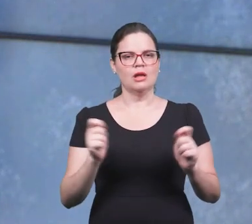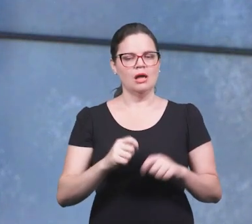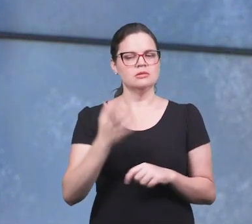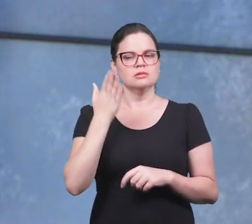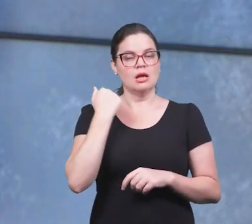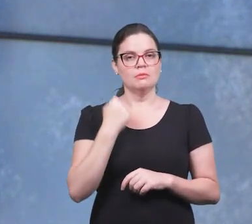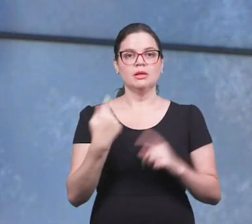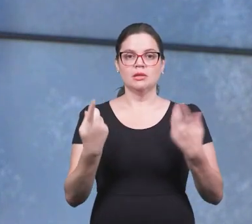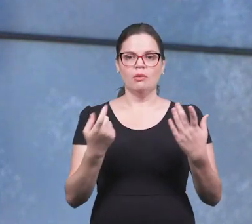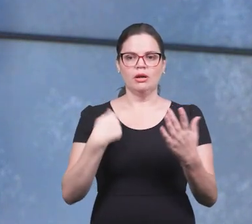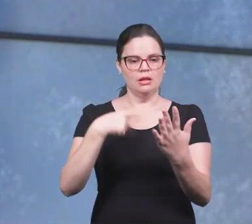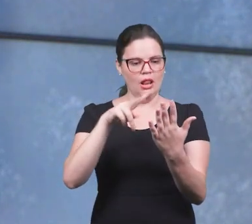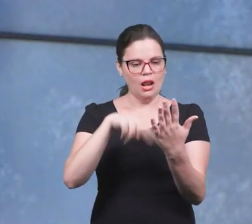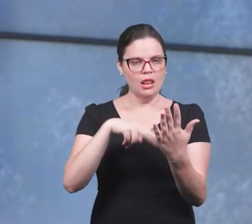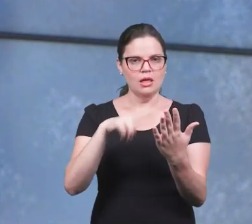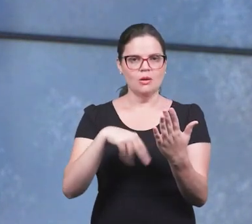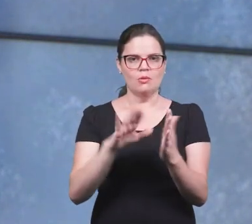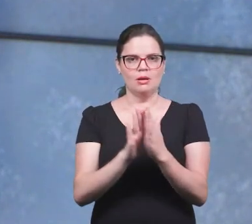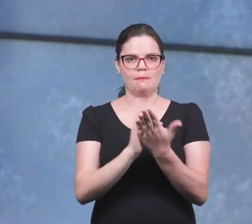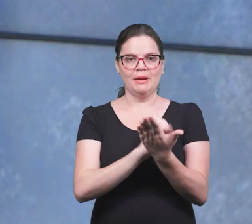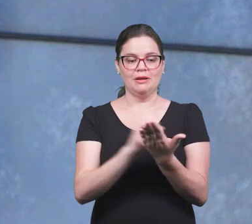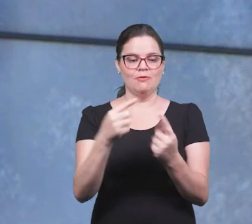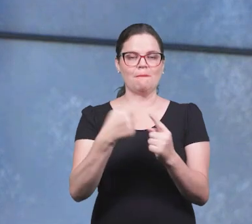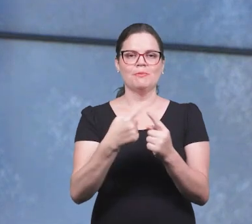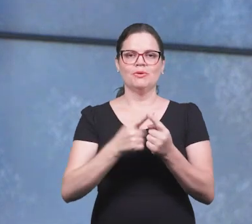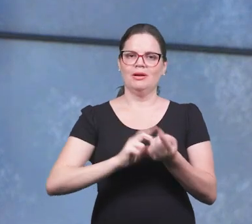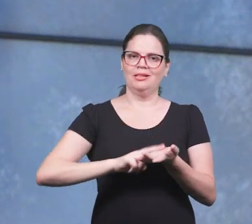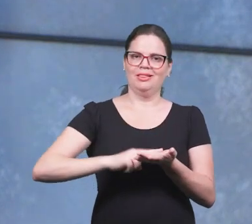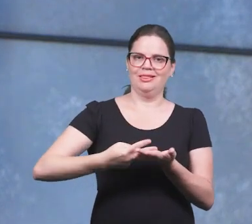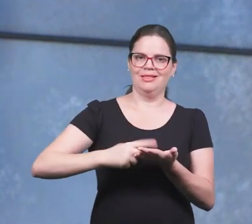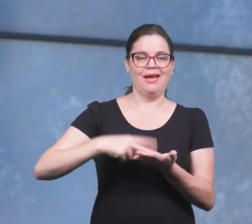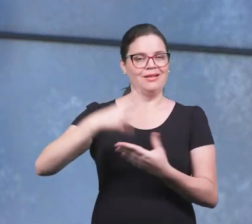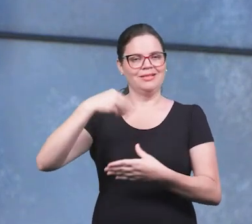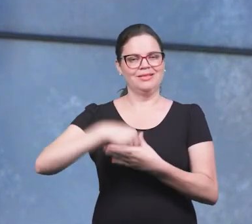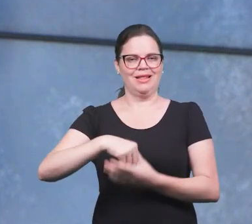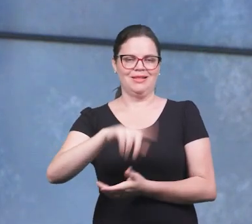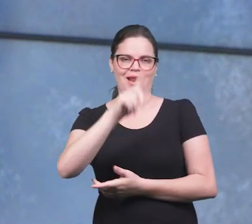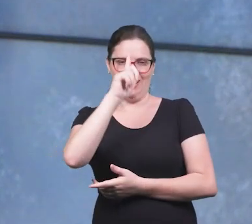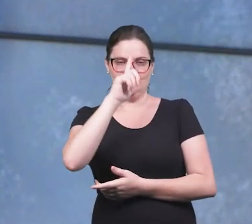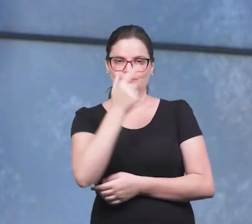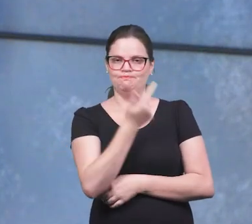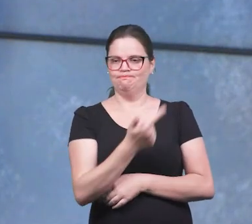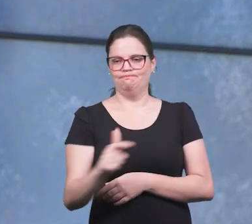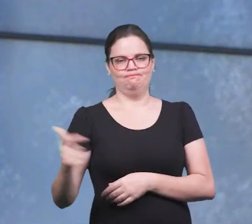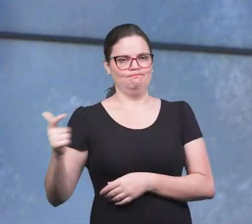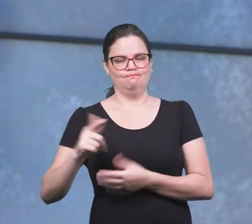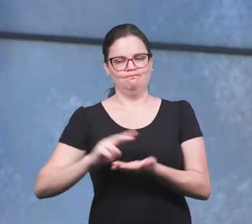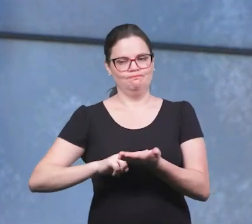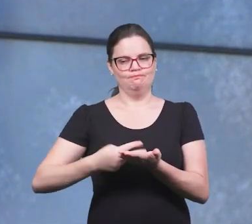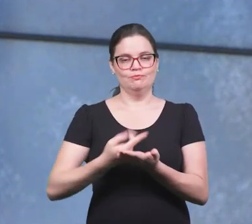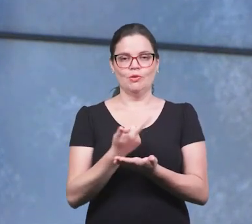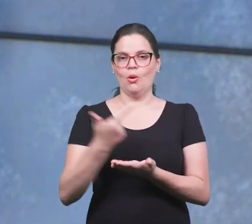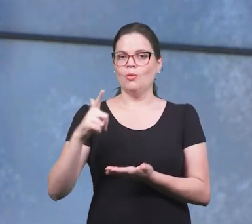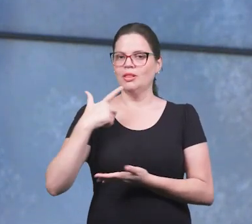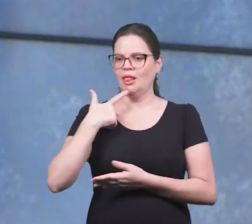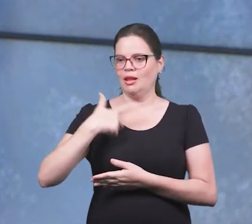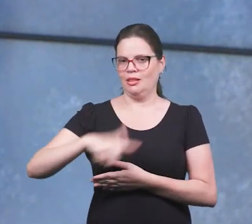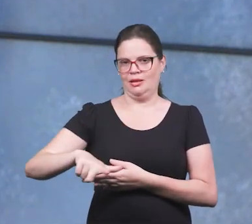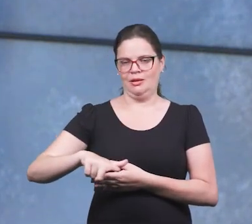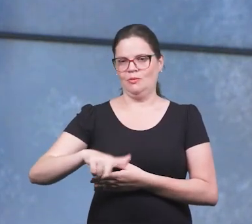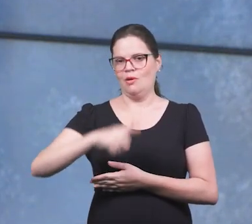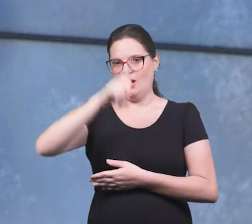ler a Bíblia, que era em latim. Não existia a tradução dela para o idioma